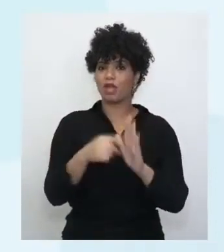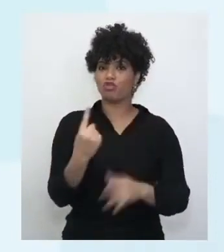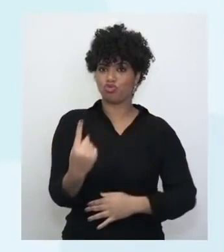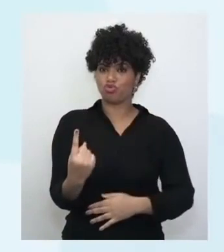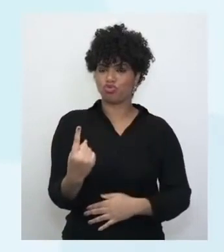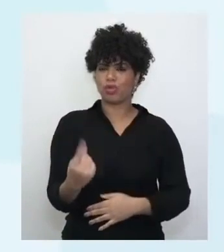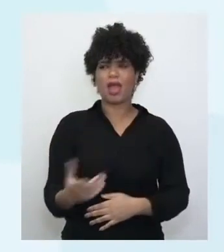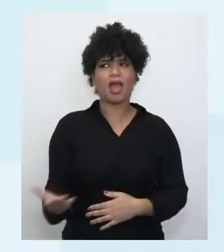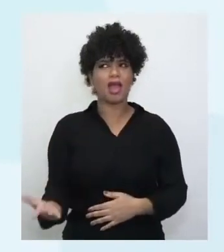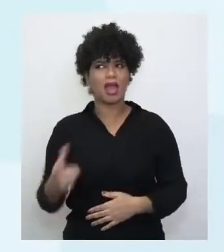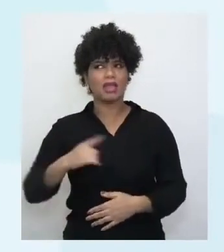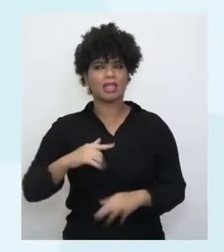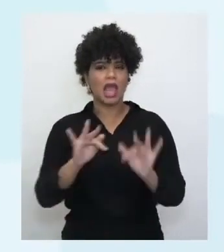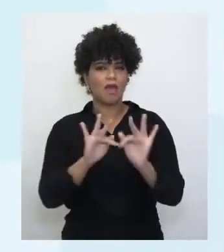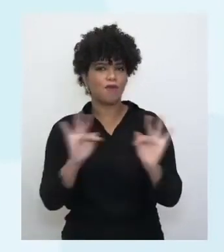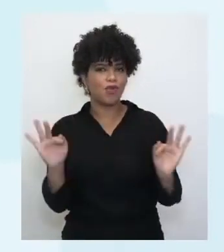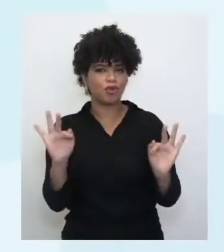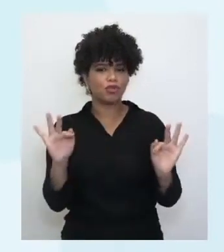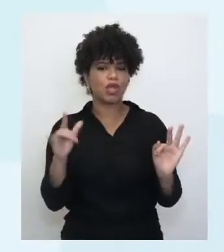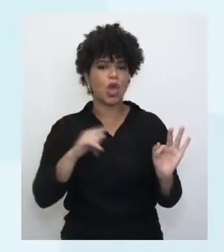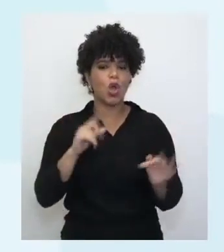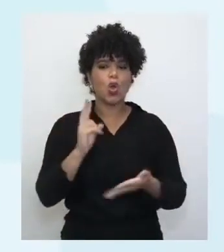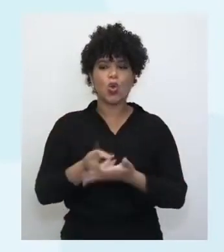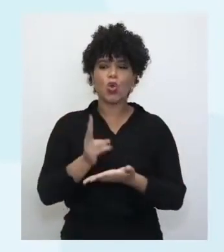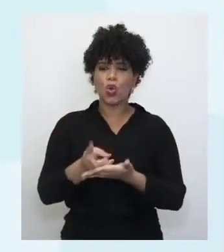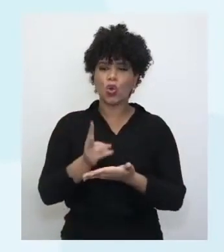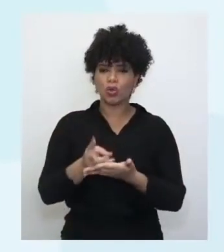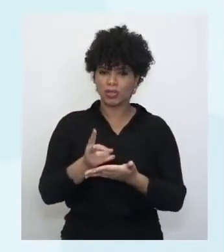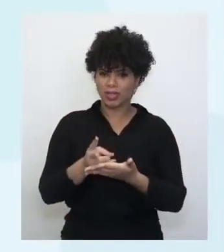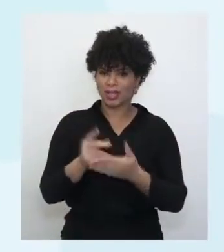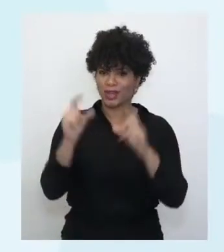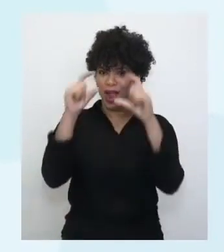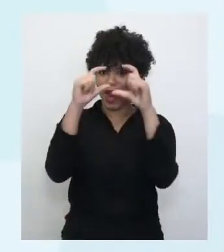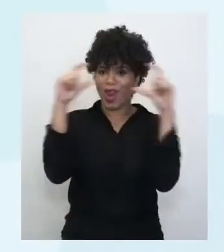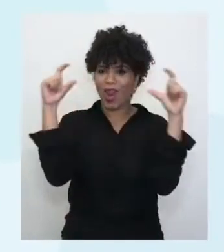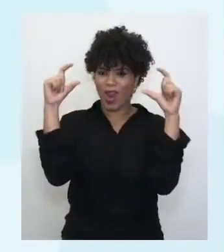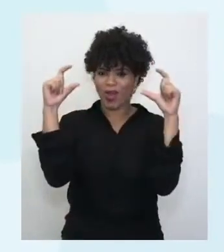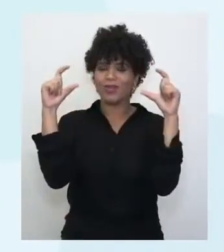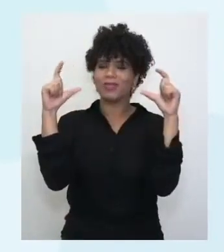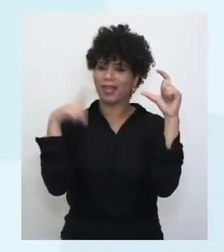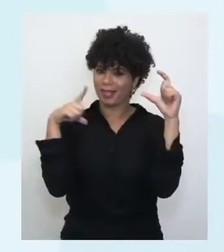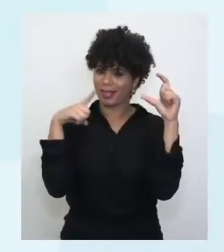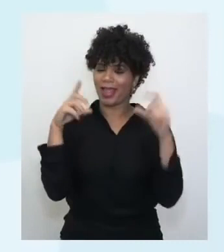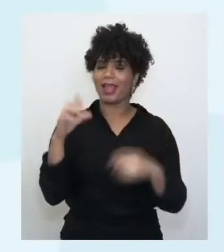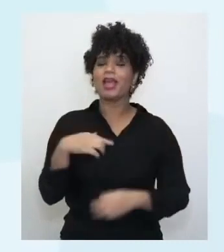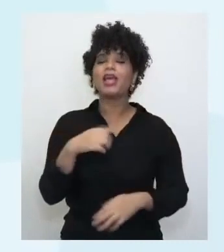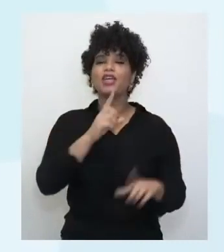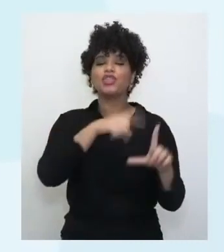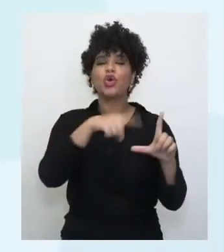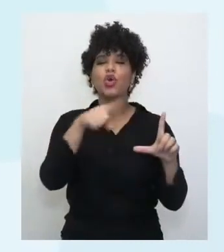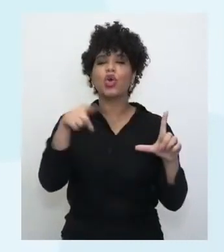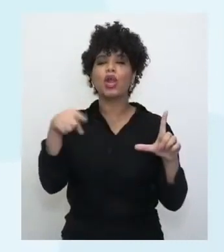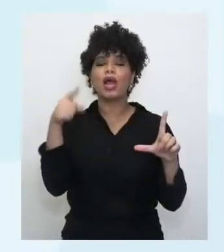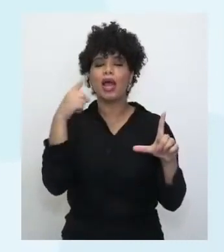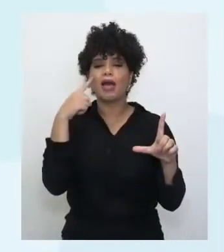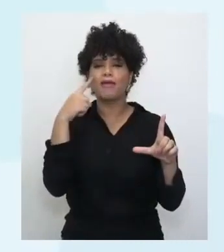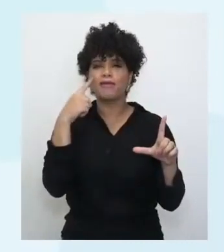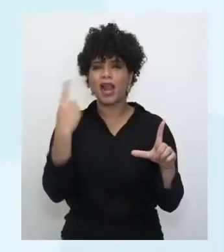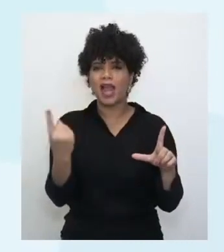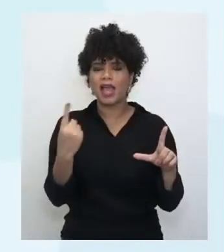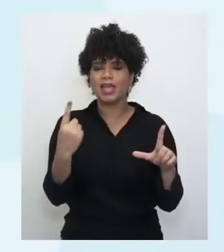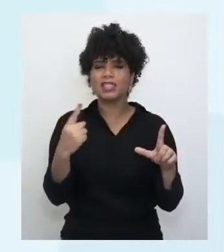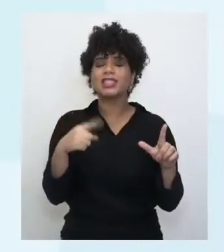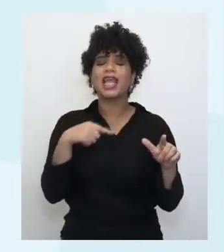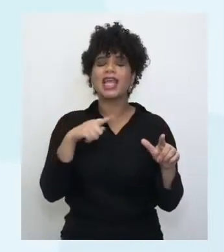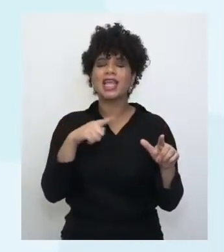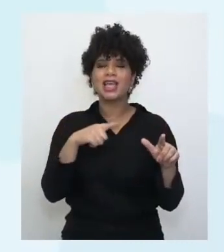quando a gente fala em função constante, que o nome está lá em cima, no gráfico eu vou perceber uma reta